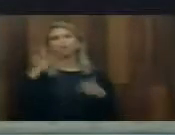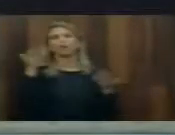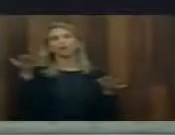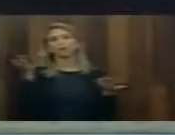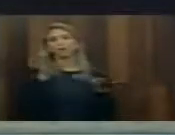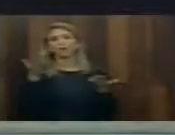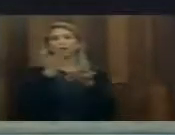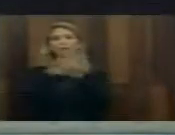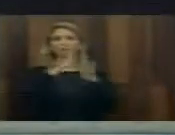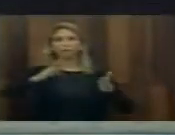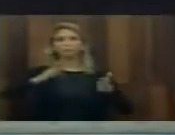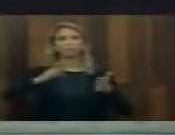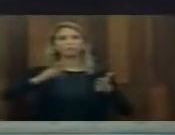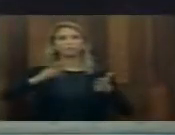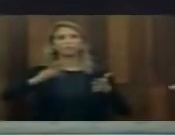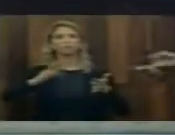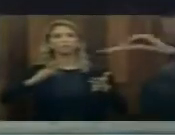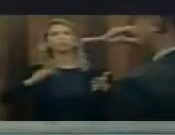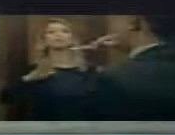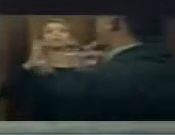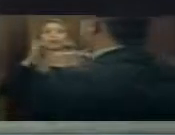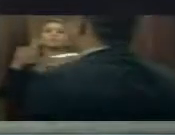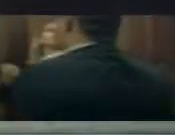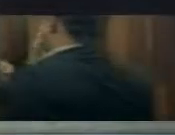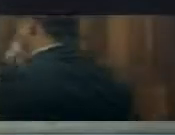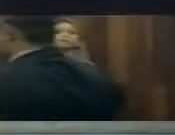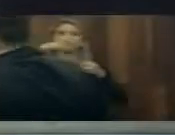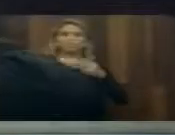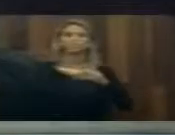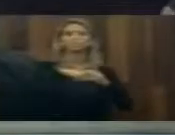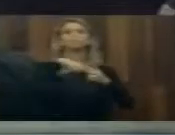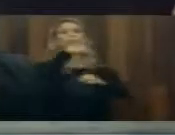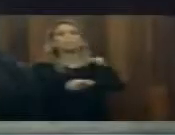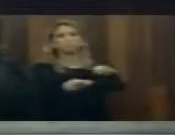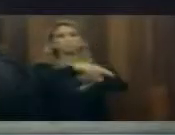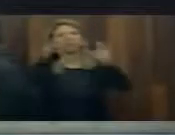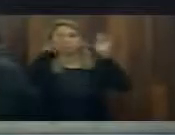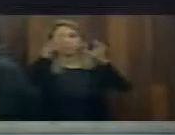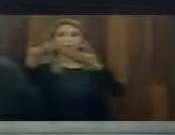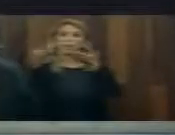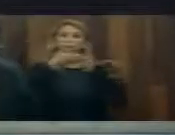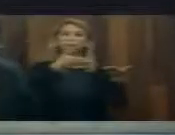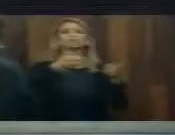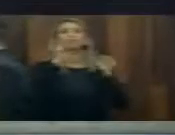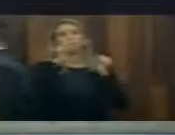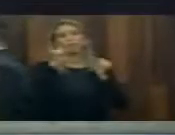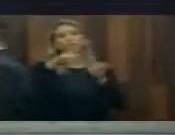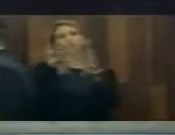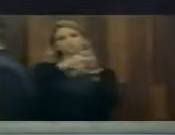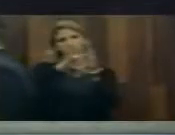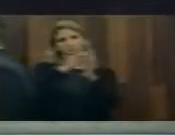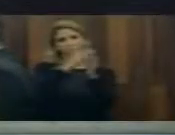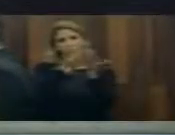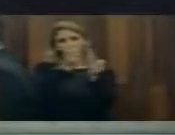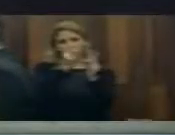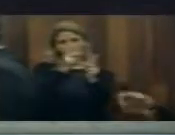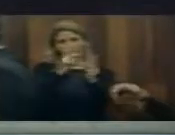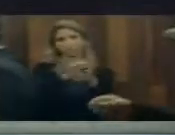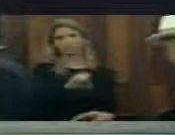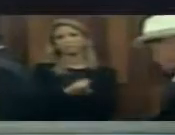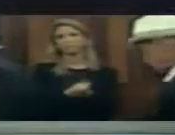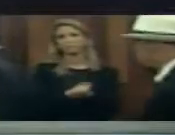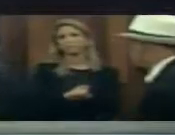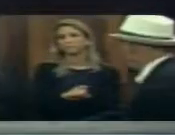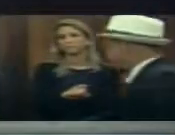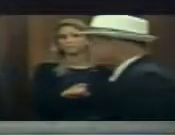declaro encerrada a sessão, convocando uma extraordinária. Peço aos vereadores que permaneçam pela necessidade de quórum.